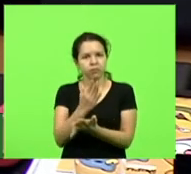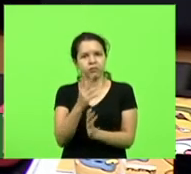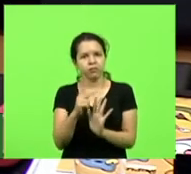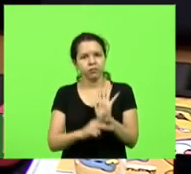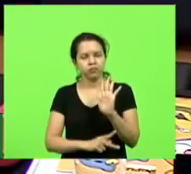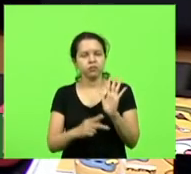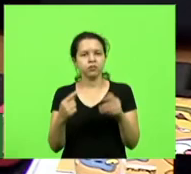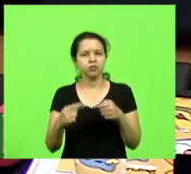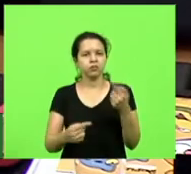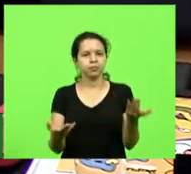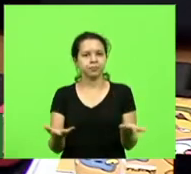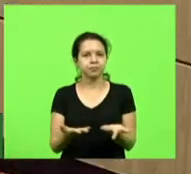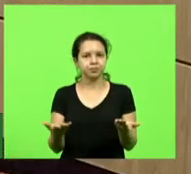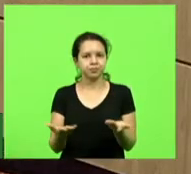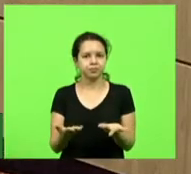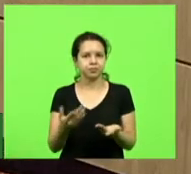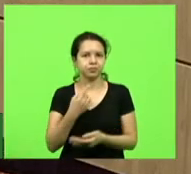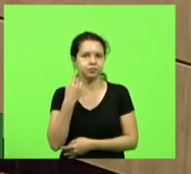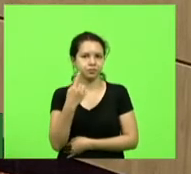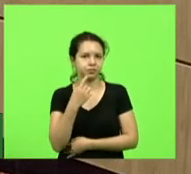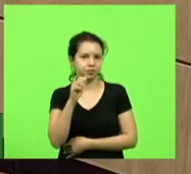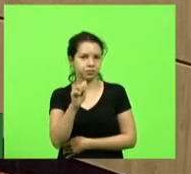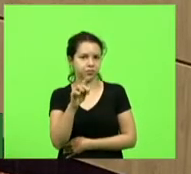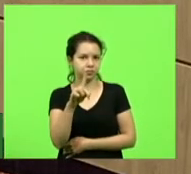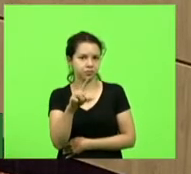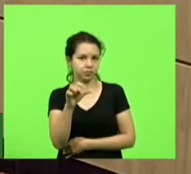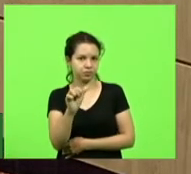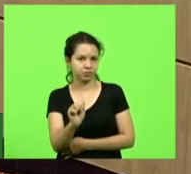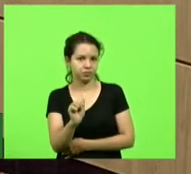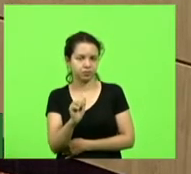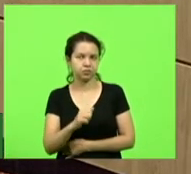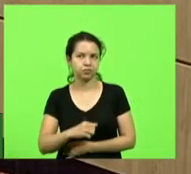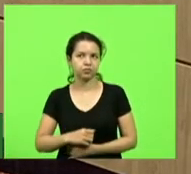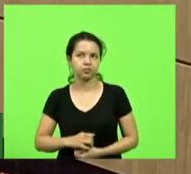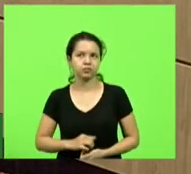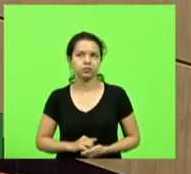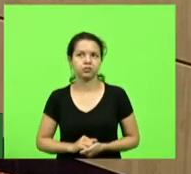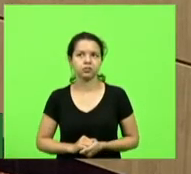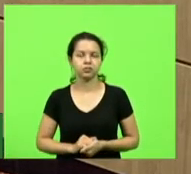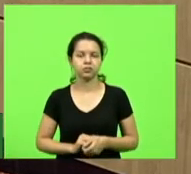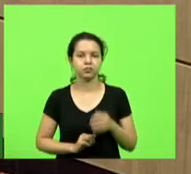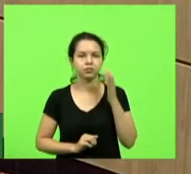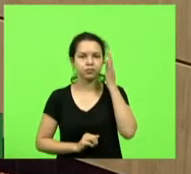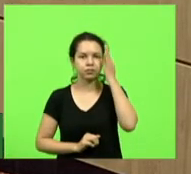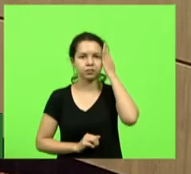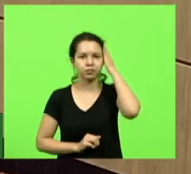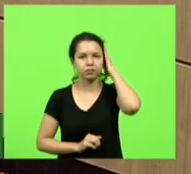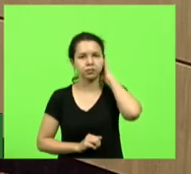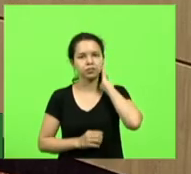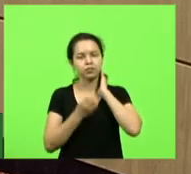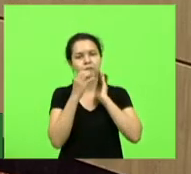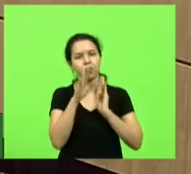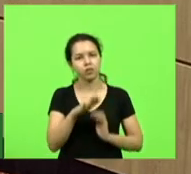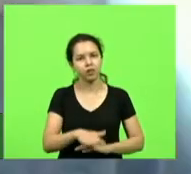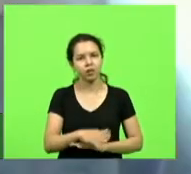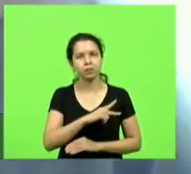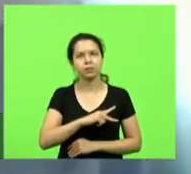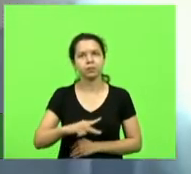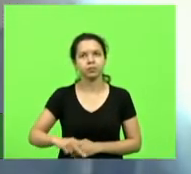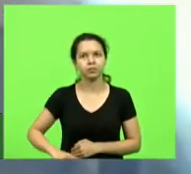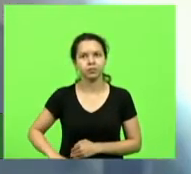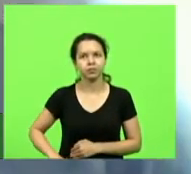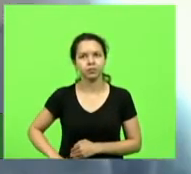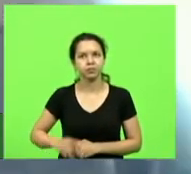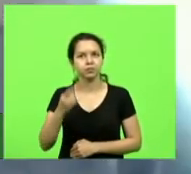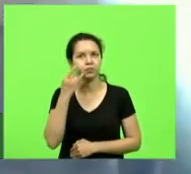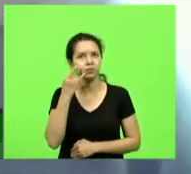discutir a matéria, com a palavra, a deputada Ada Faraco de Luca. Boa tarde, senhor presidente, Mauro de